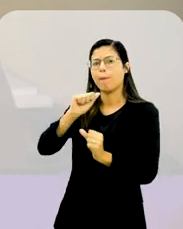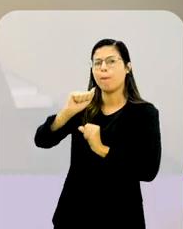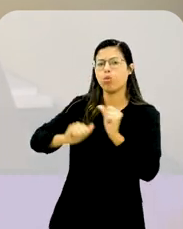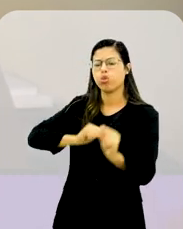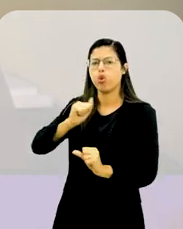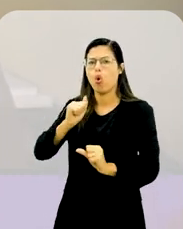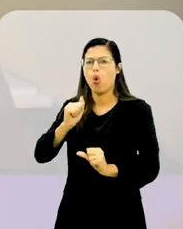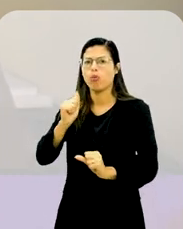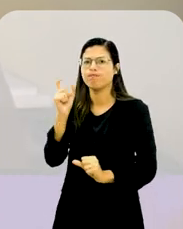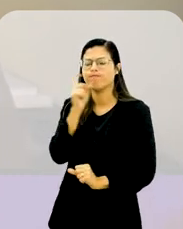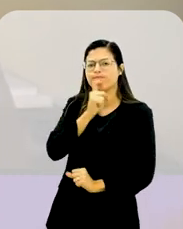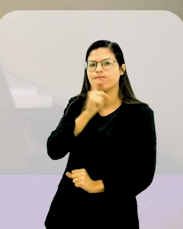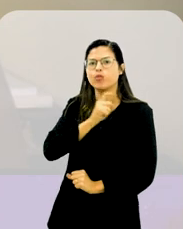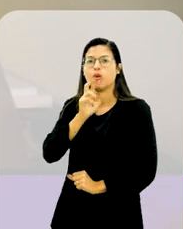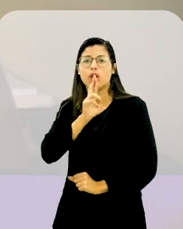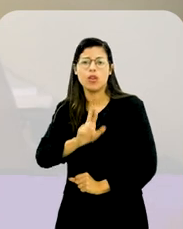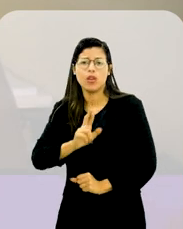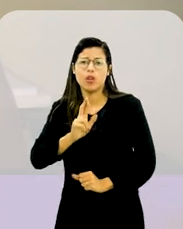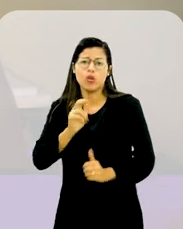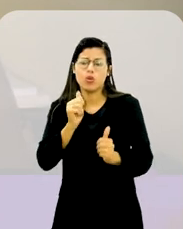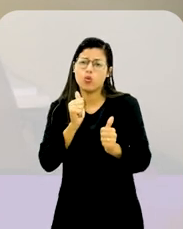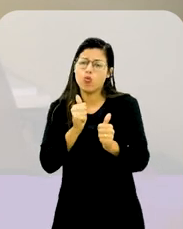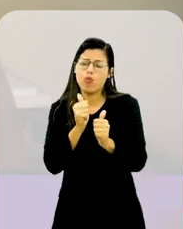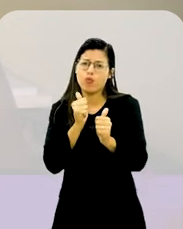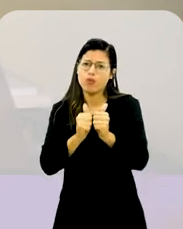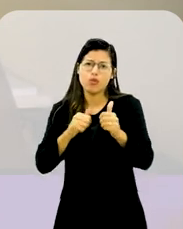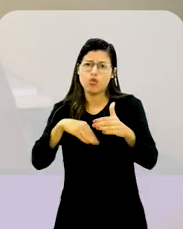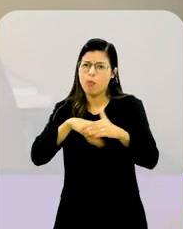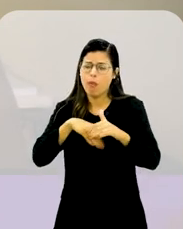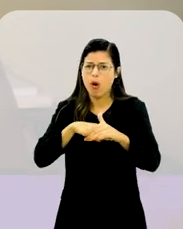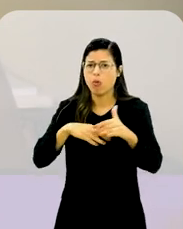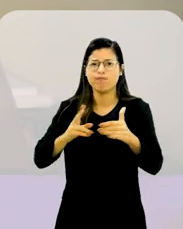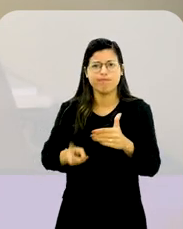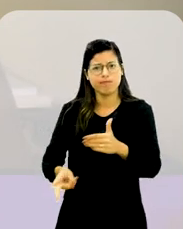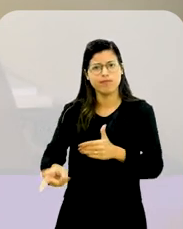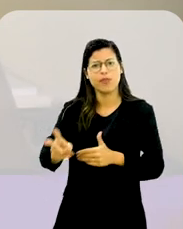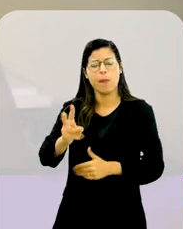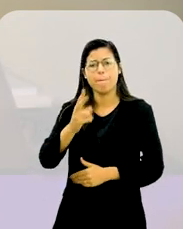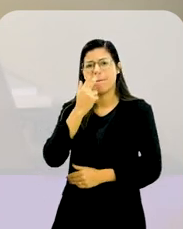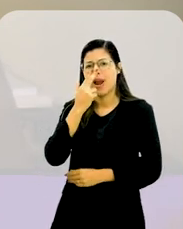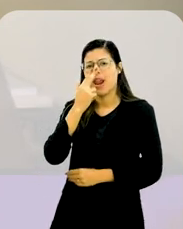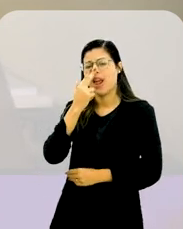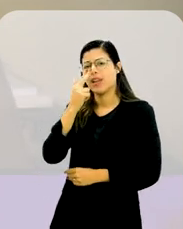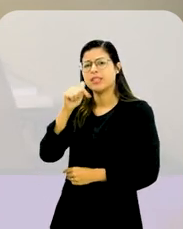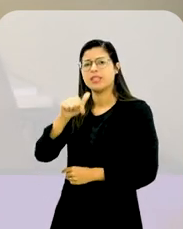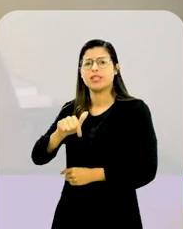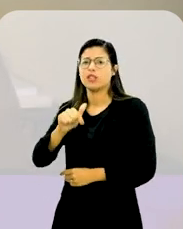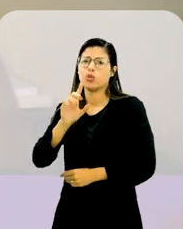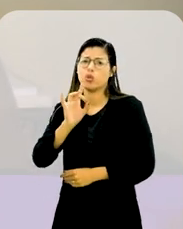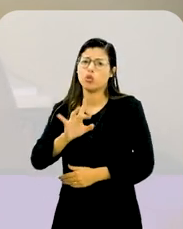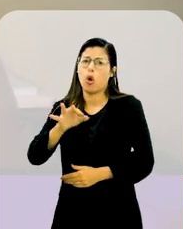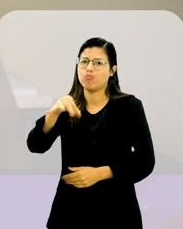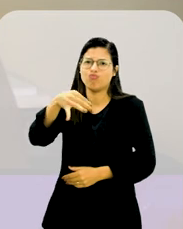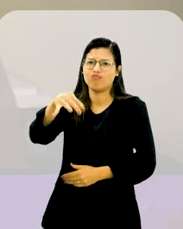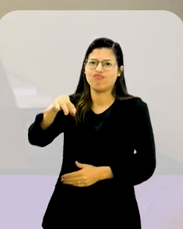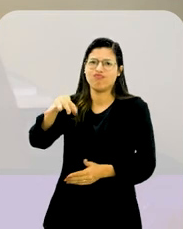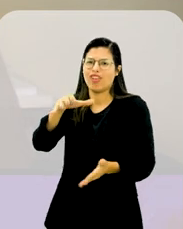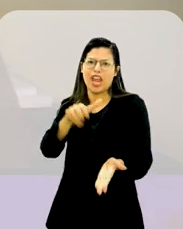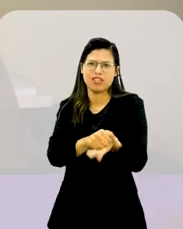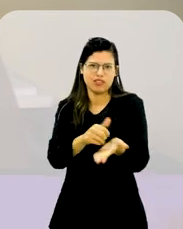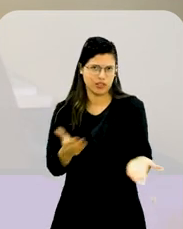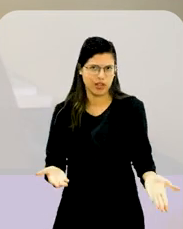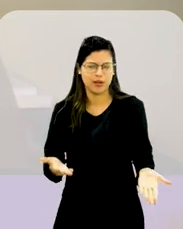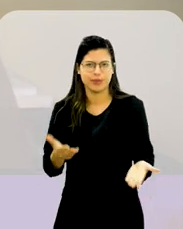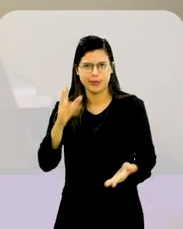possível manipulação de resultados nada e o futebol vai caminhando parece que vai ficar somente somente né nas páginas